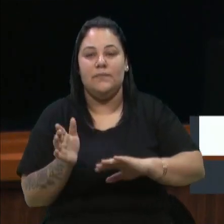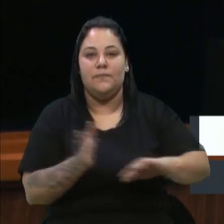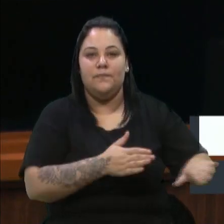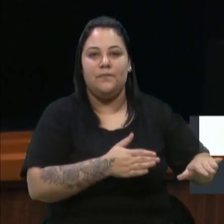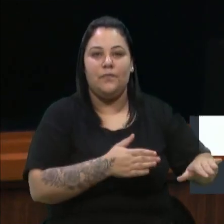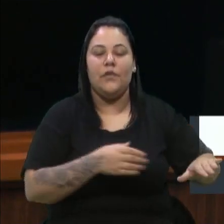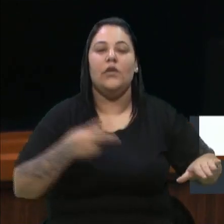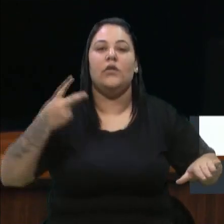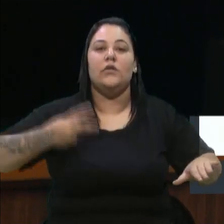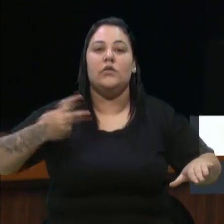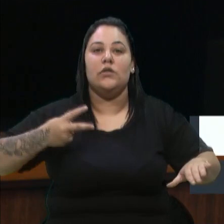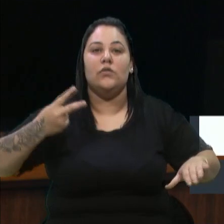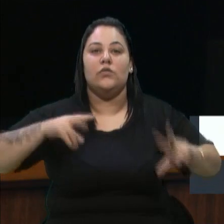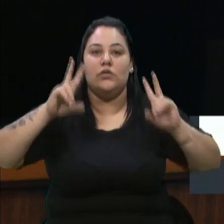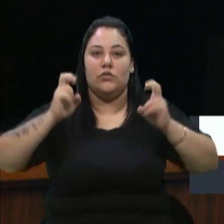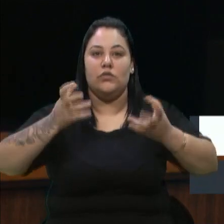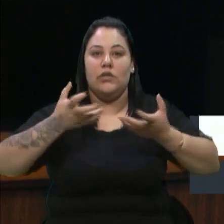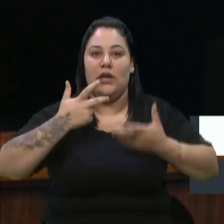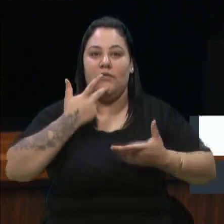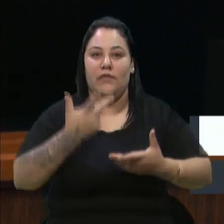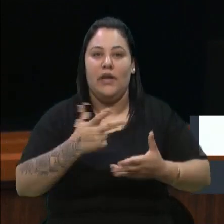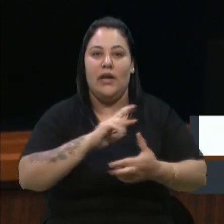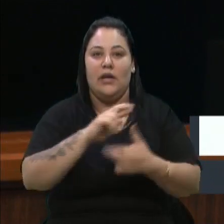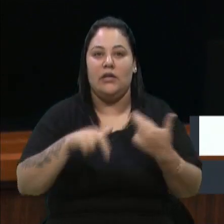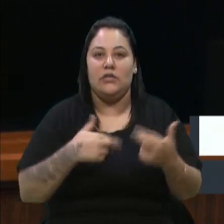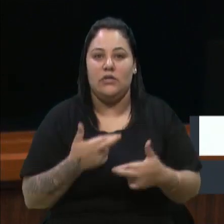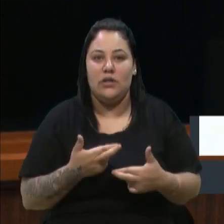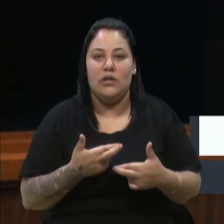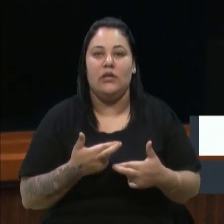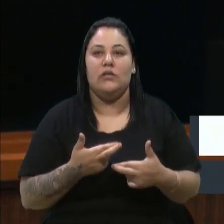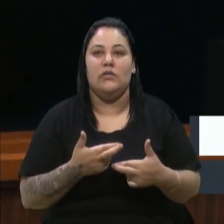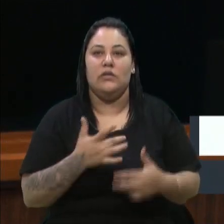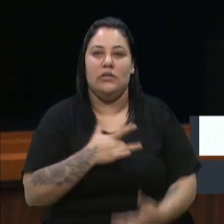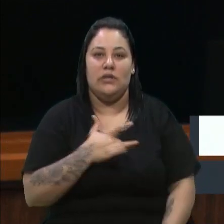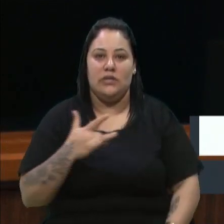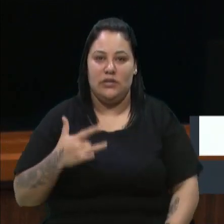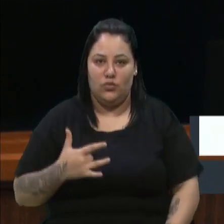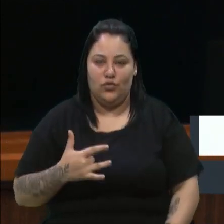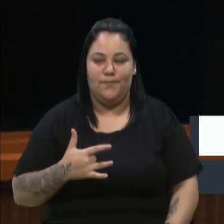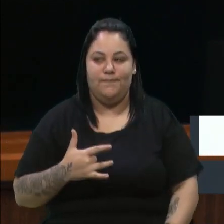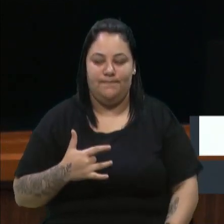segunda questão que eu quero falar é um pouco dessa questão da saúde,